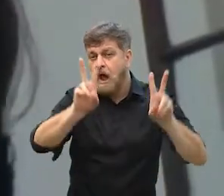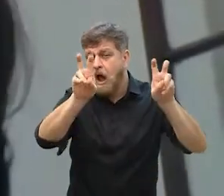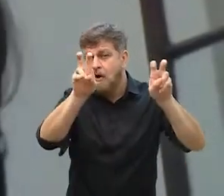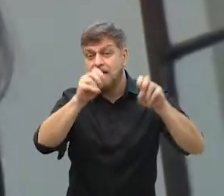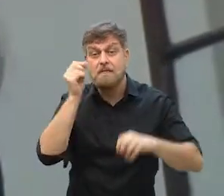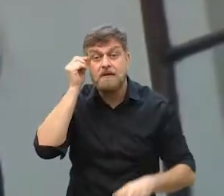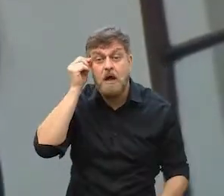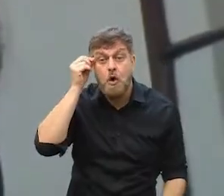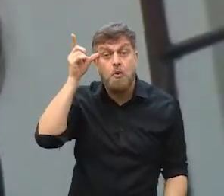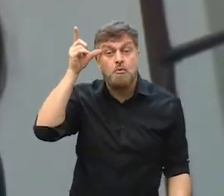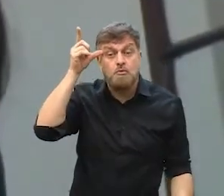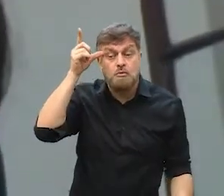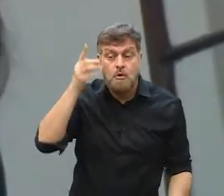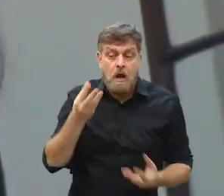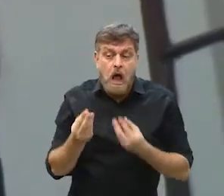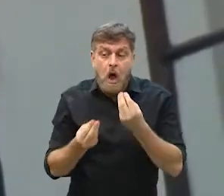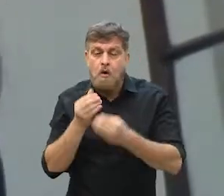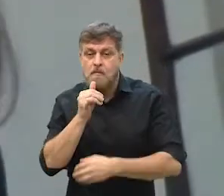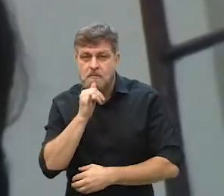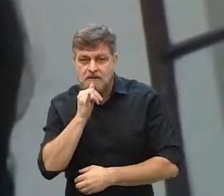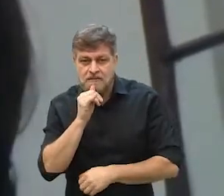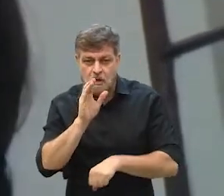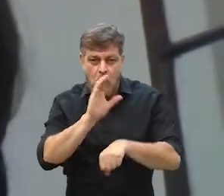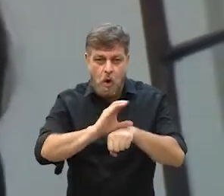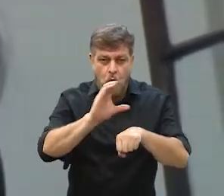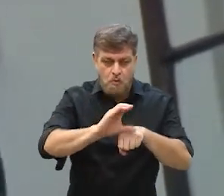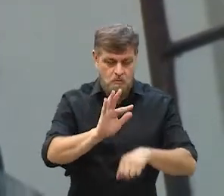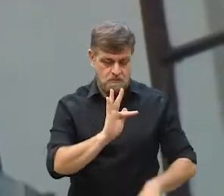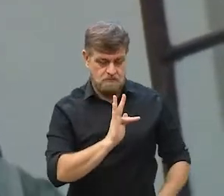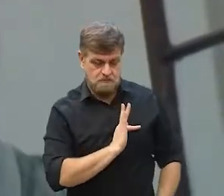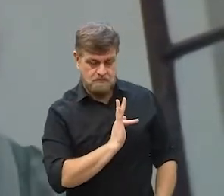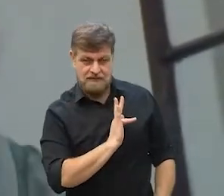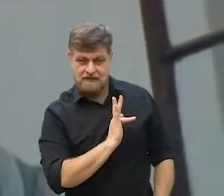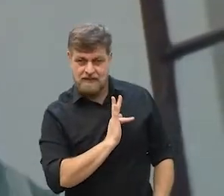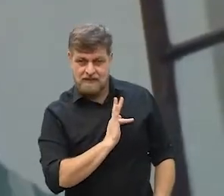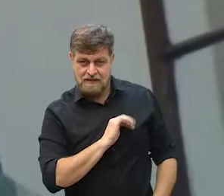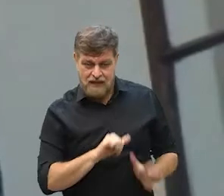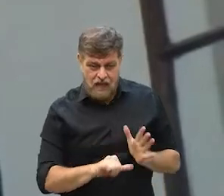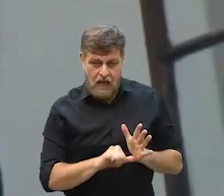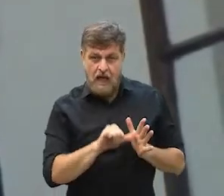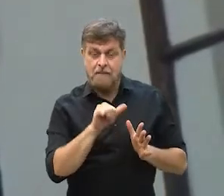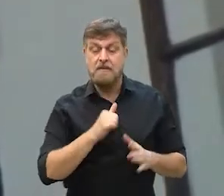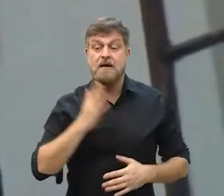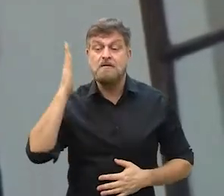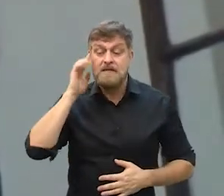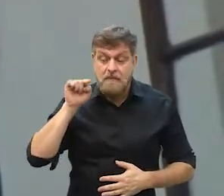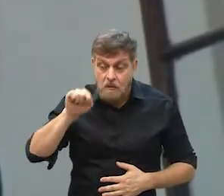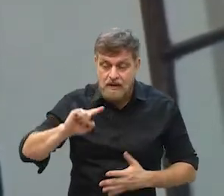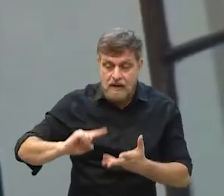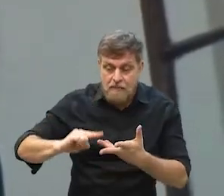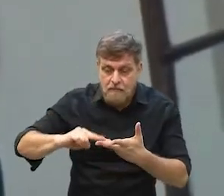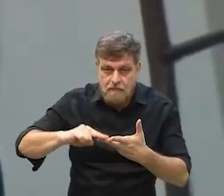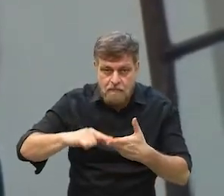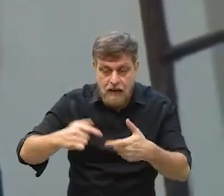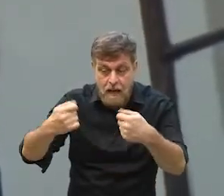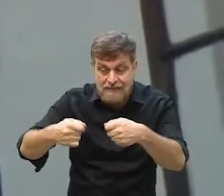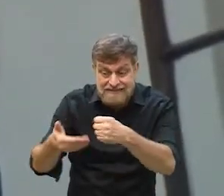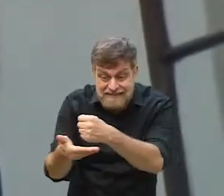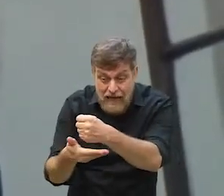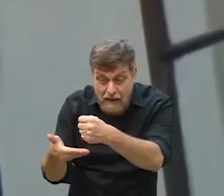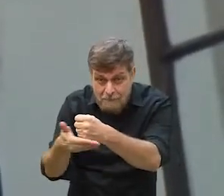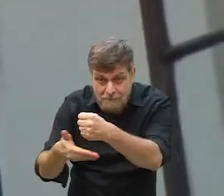à cultura, como, por exemplo, cursos técnicos. Primeiro, atender às suas necessidades básicas, mas